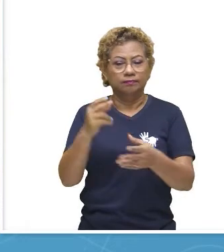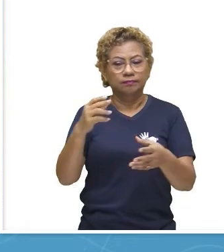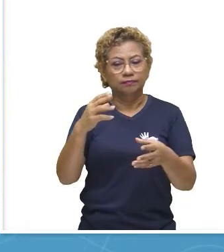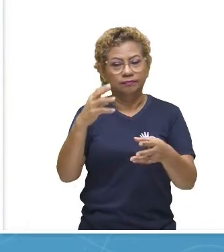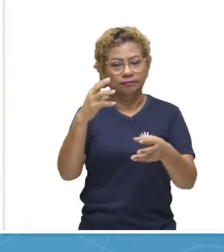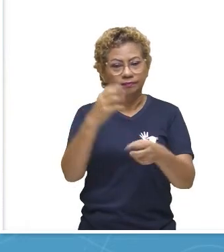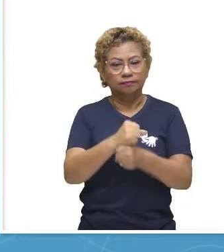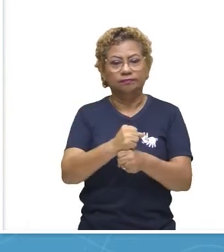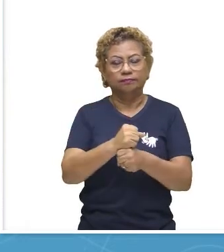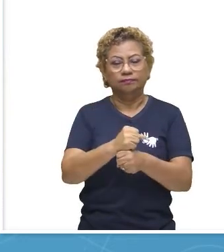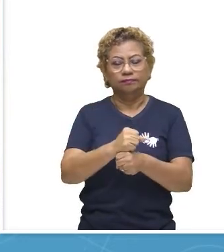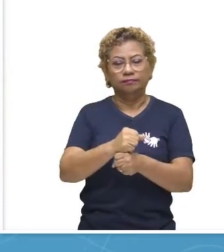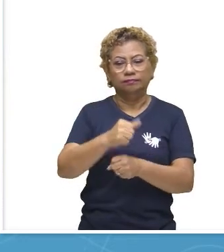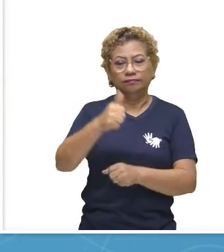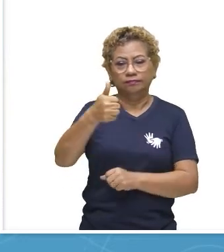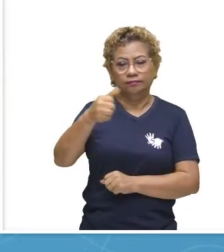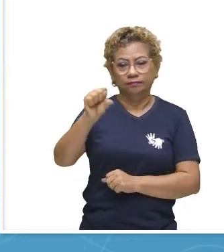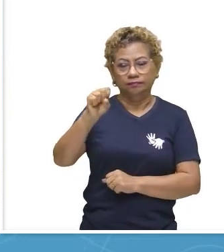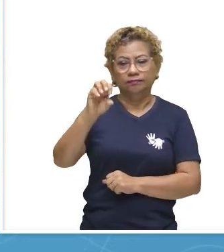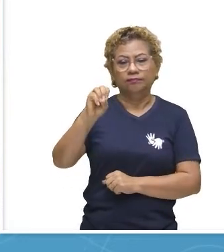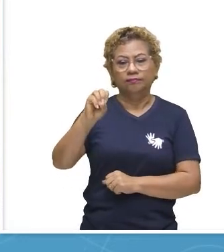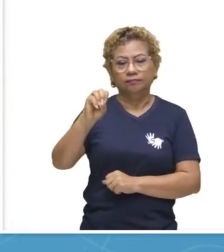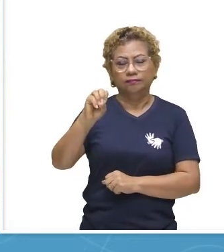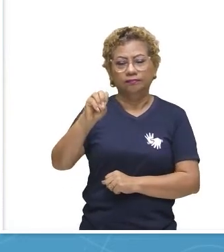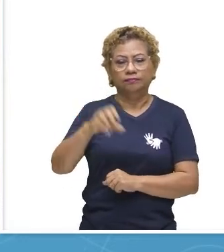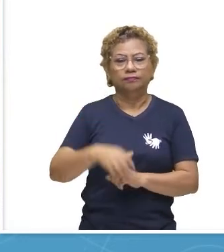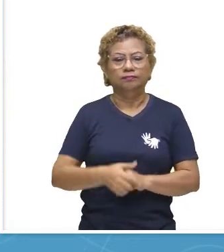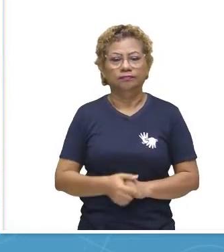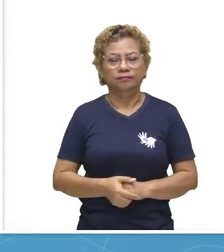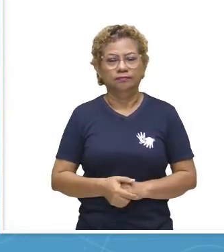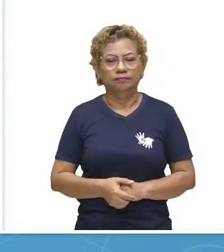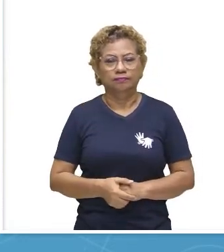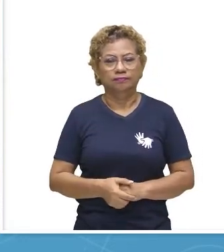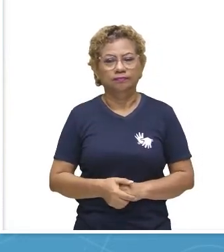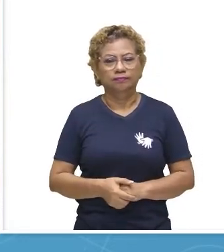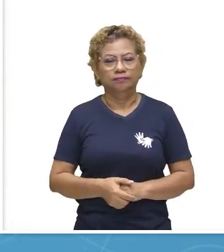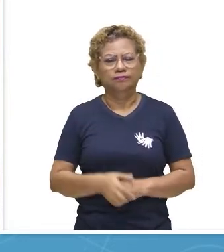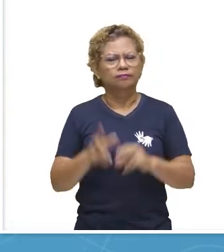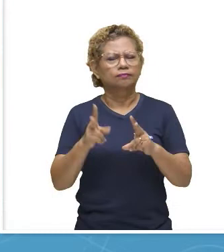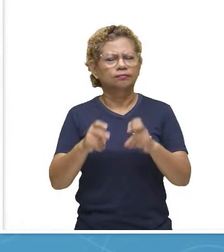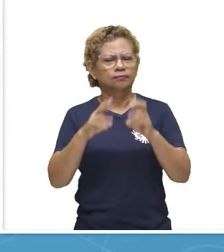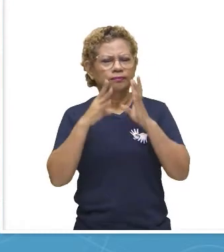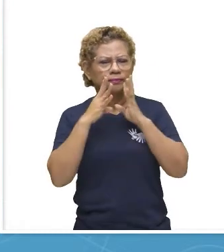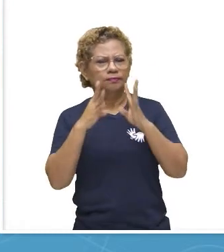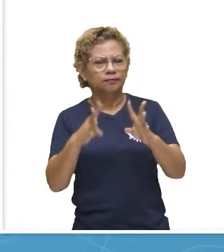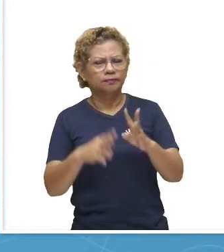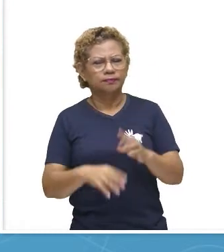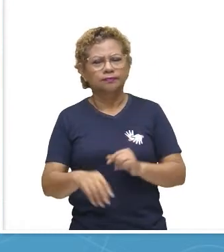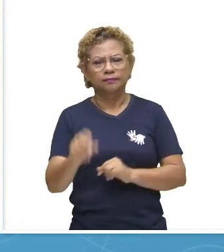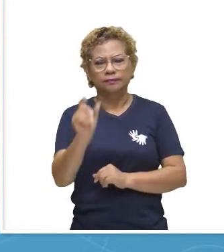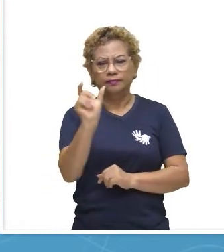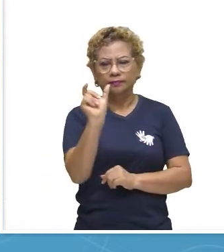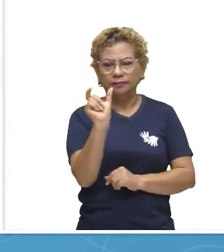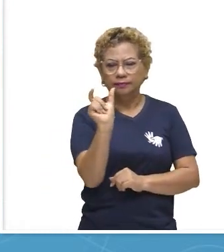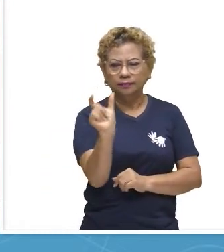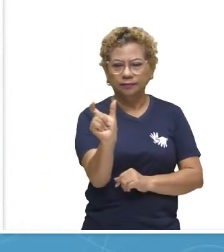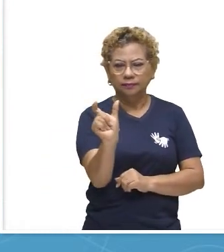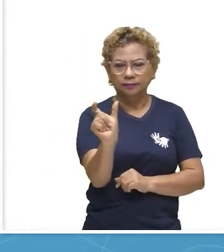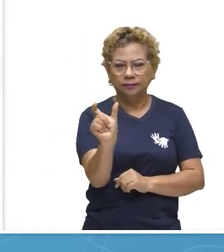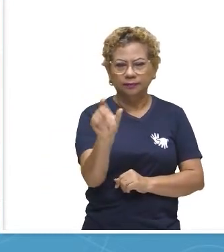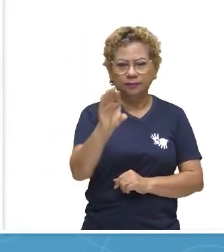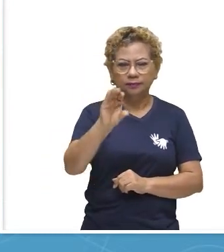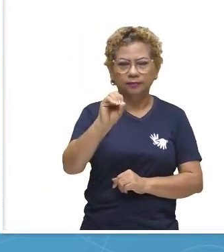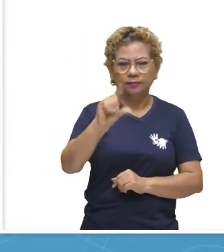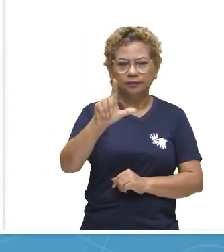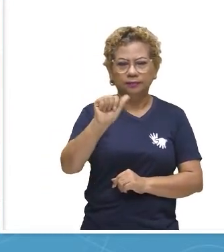somados, quando somados, eles sempre vão ser 180 graus, sempre vão medir 180